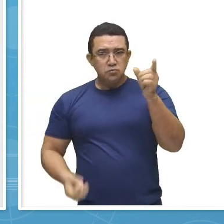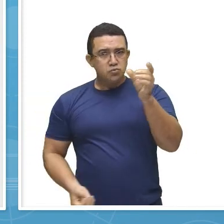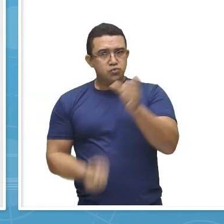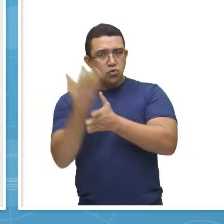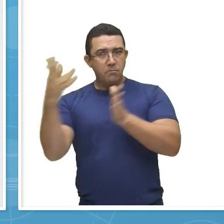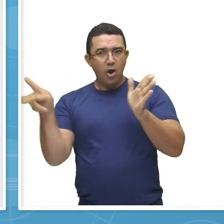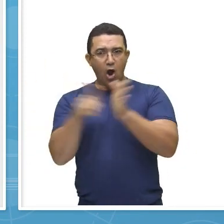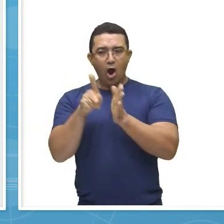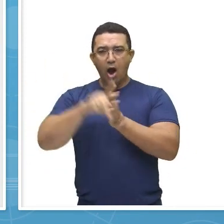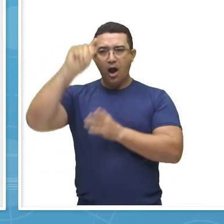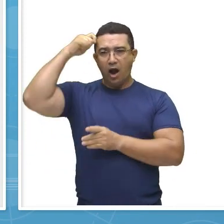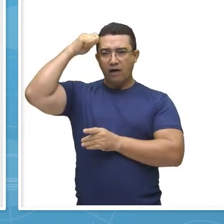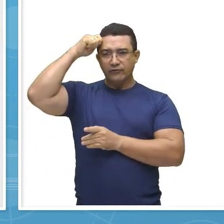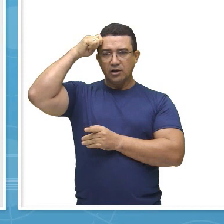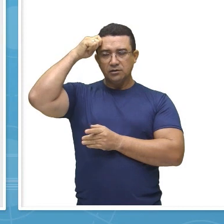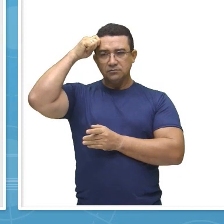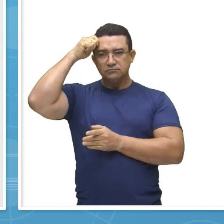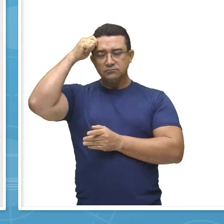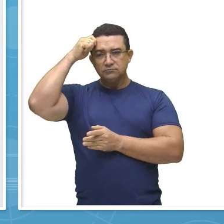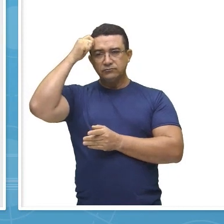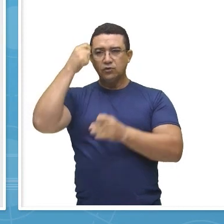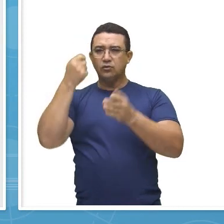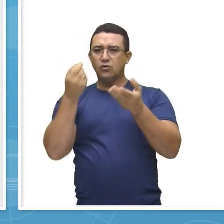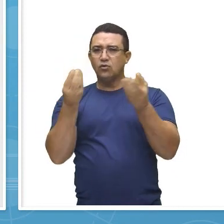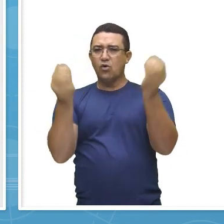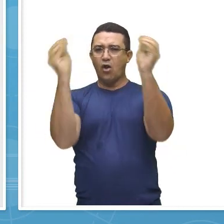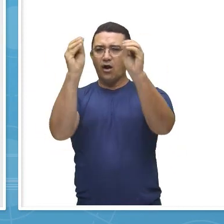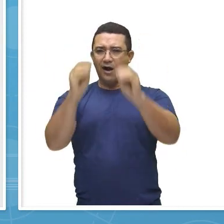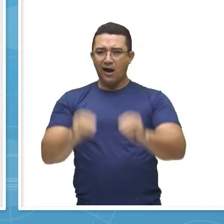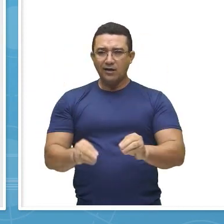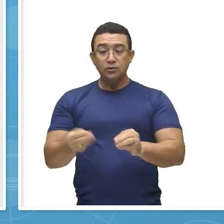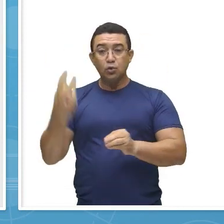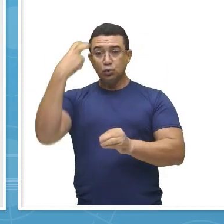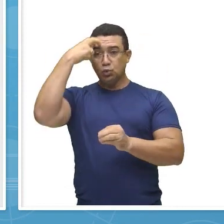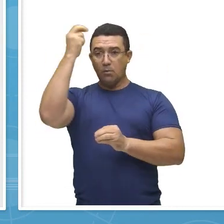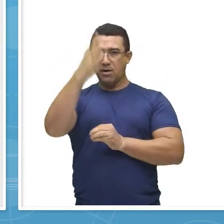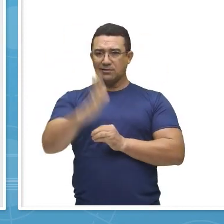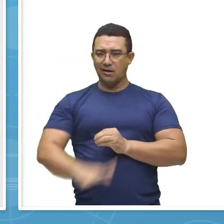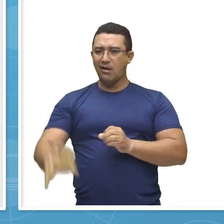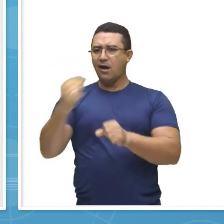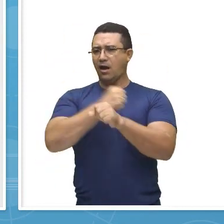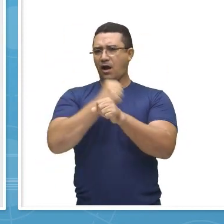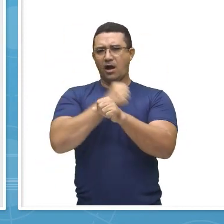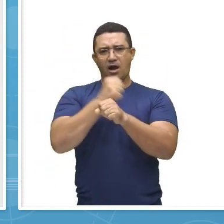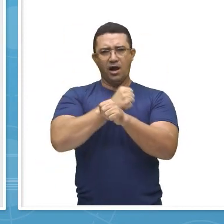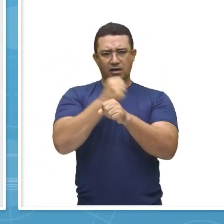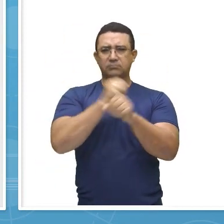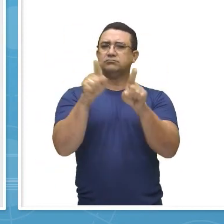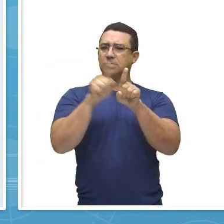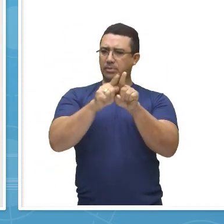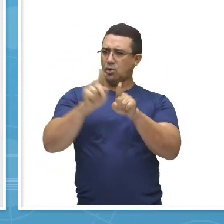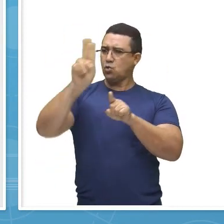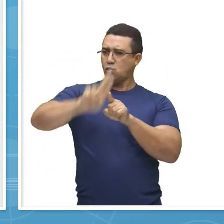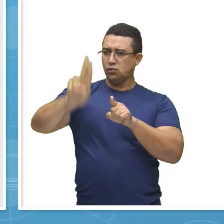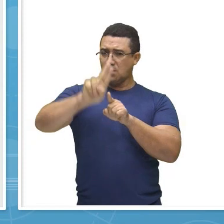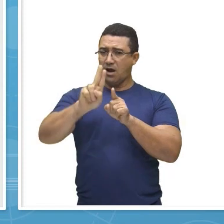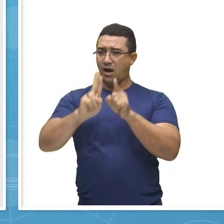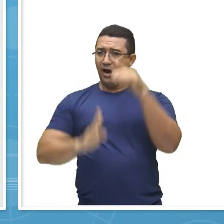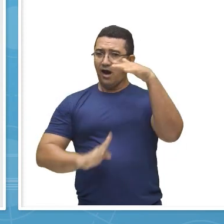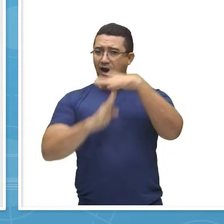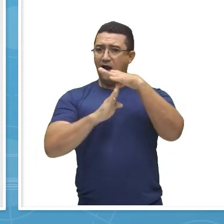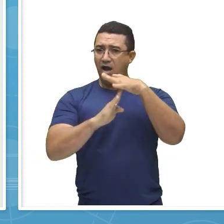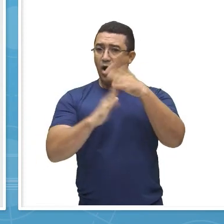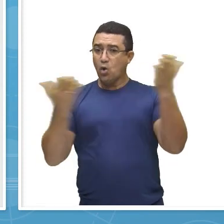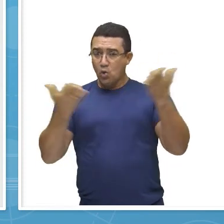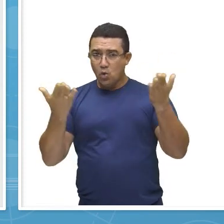africana foram incorporadas à cultura brasileira ao longo dos anos e são utilizadas até os dias de hoje em nossa